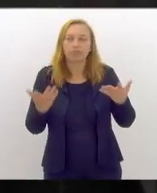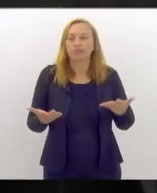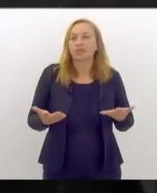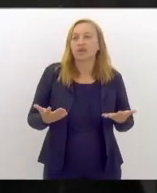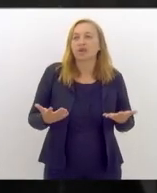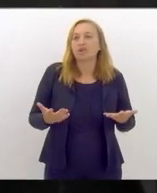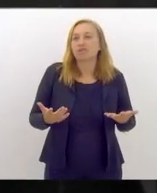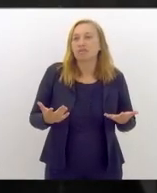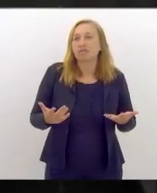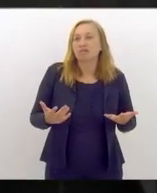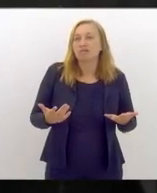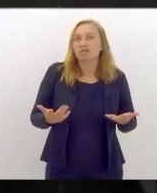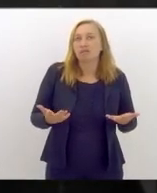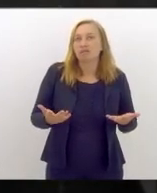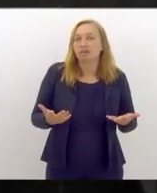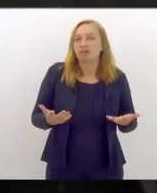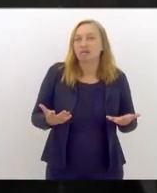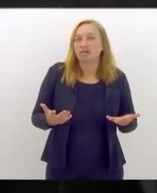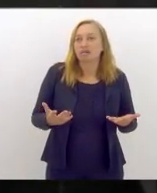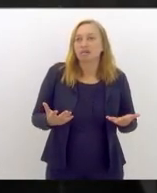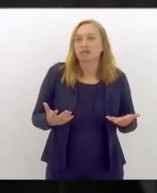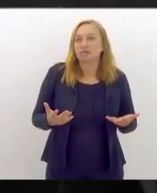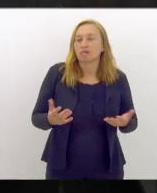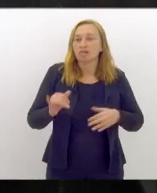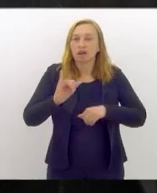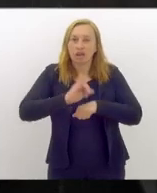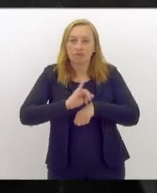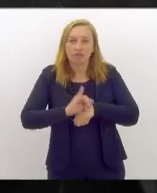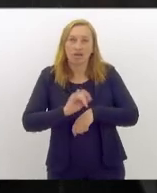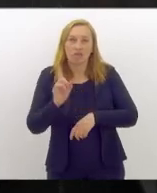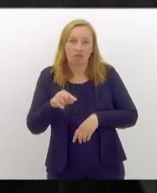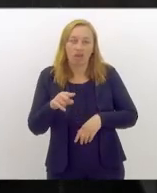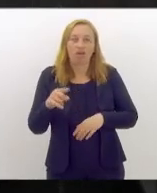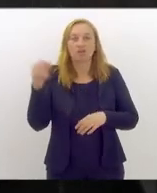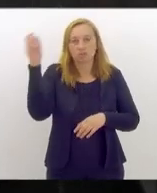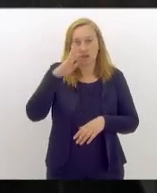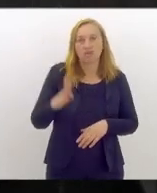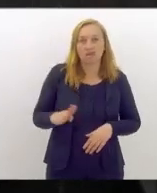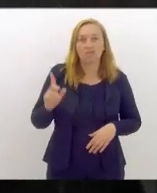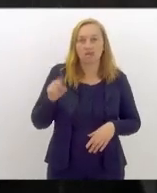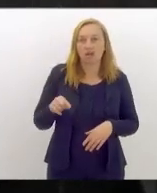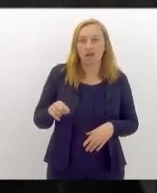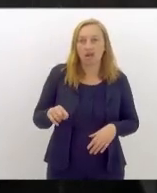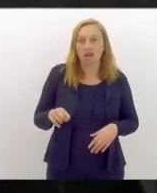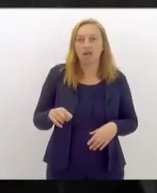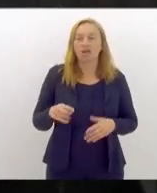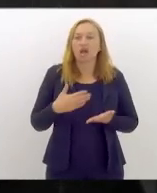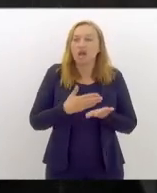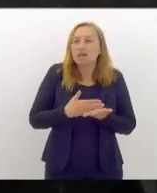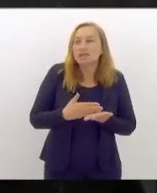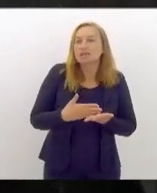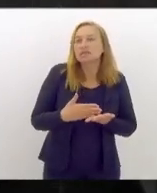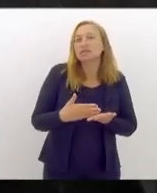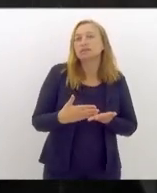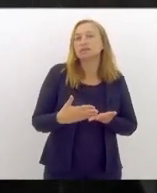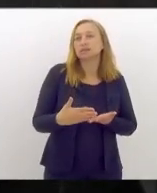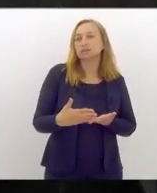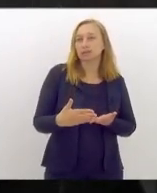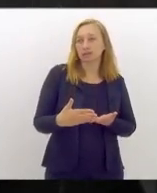que é muito capital assim do Brasil né que ela começa